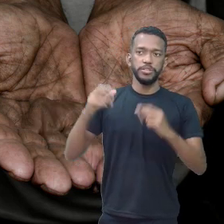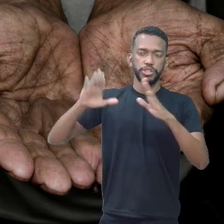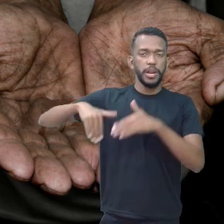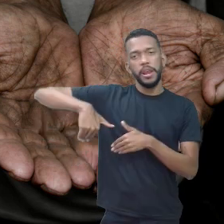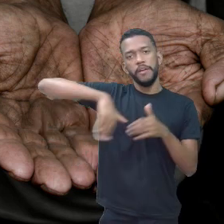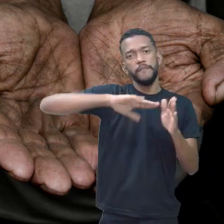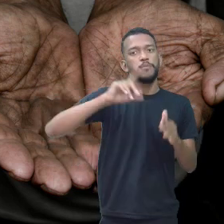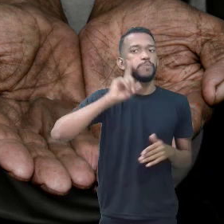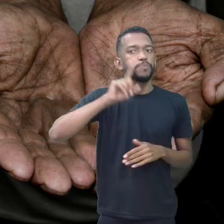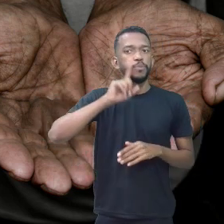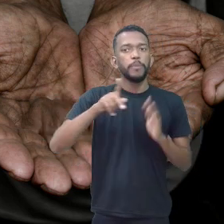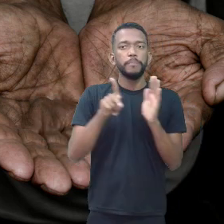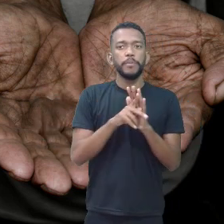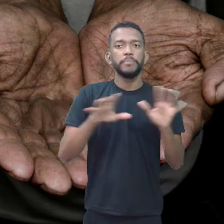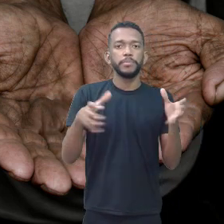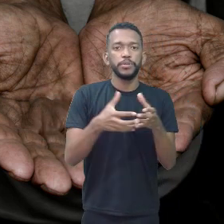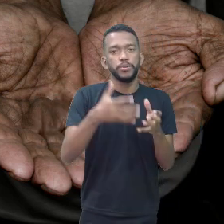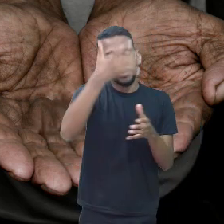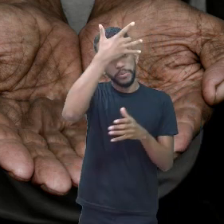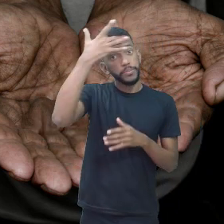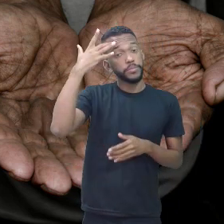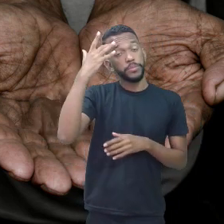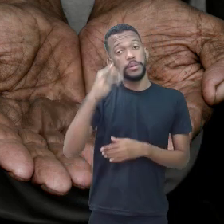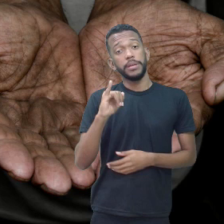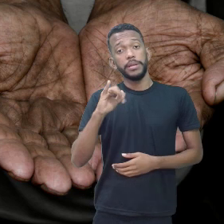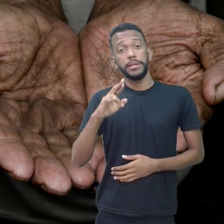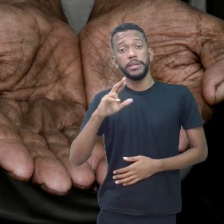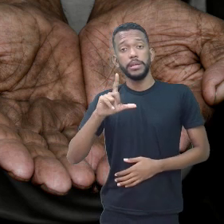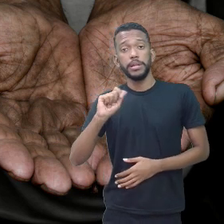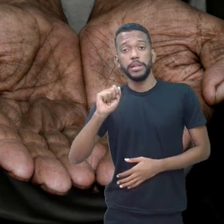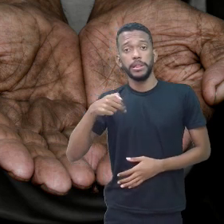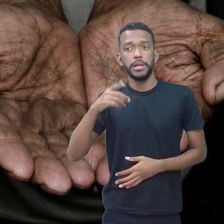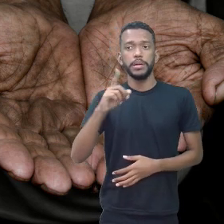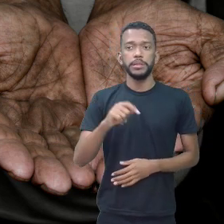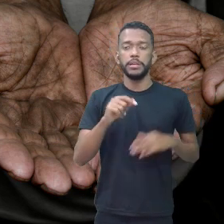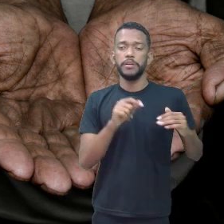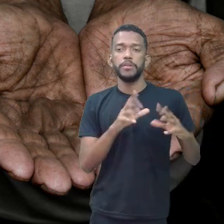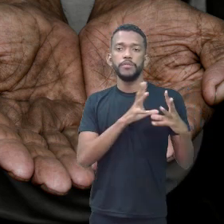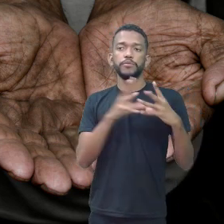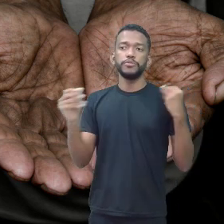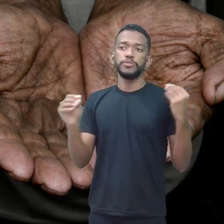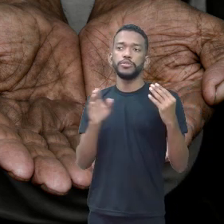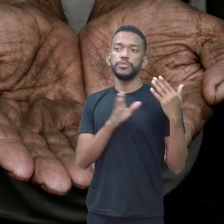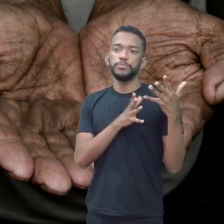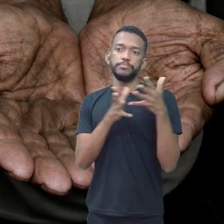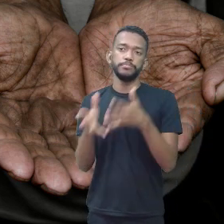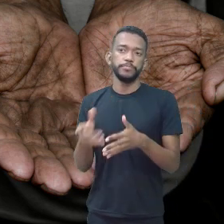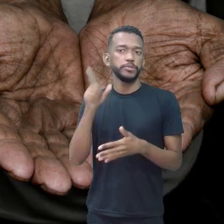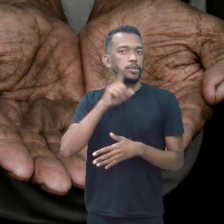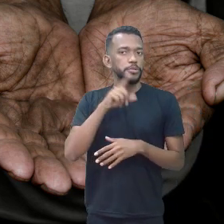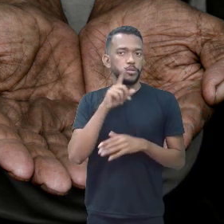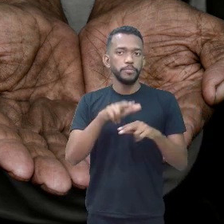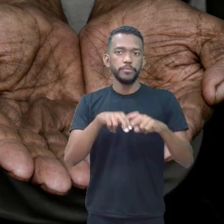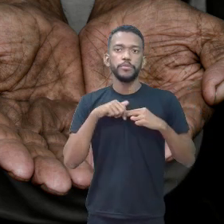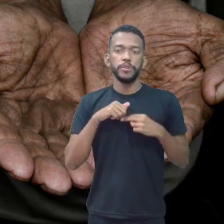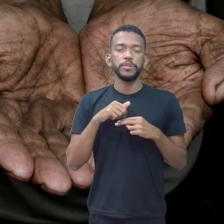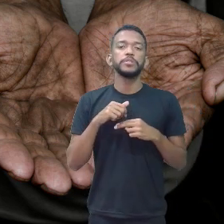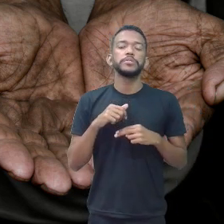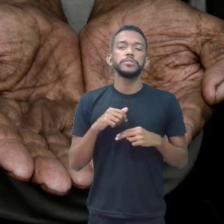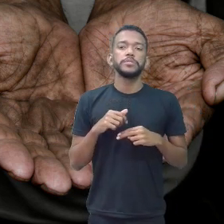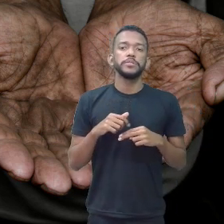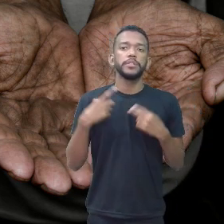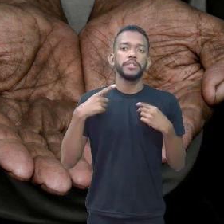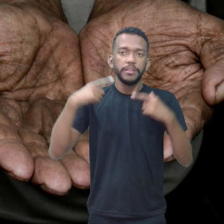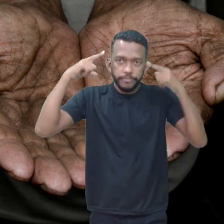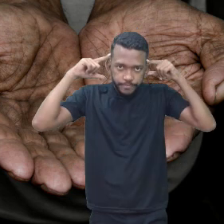através dos irlandeses que estavam fugindo para os Estados Unidos por causa da fome que atacou. Então aqui eu mostro para vocês um duende, que é o símbolo